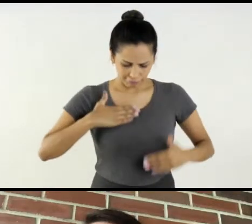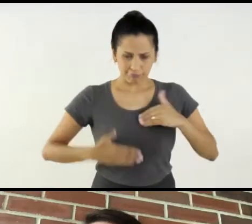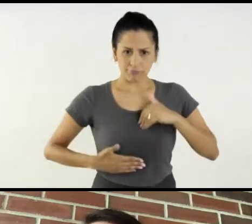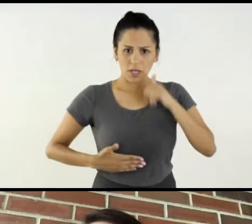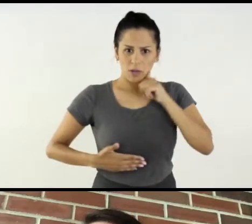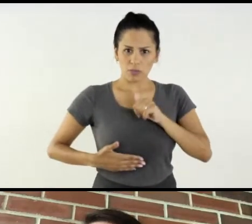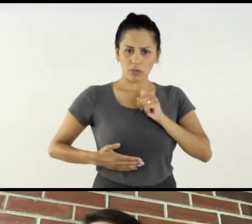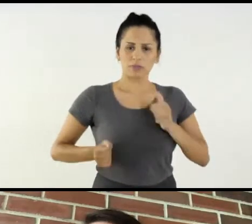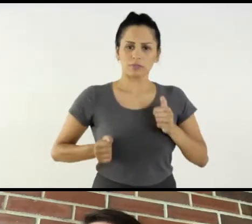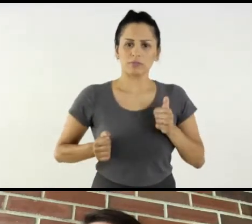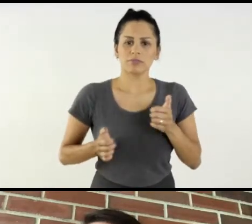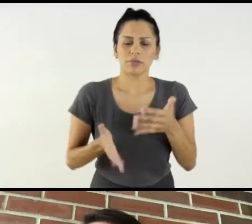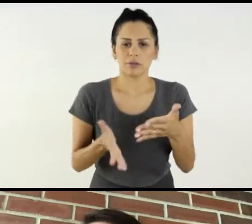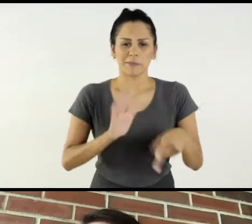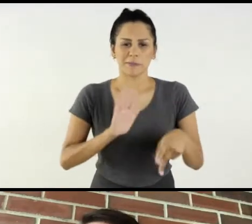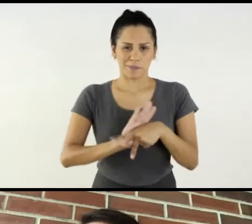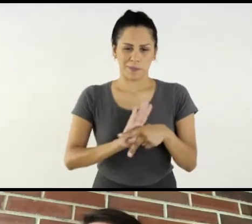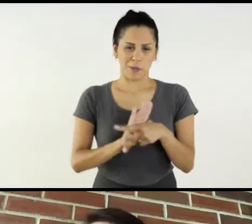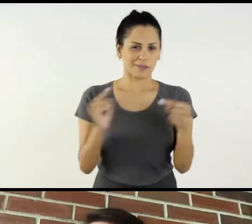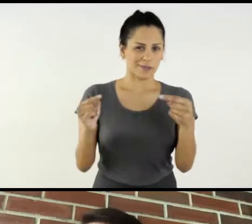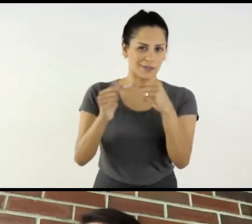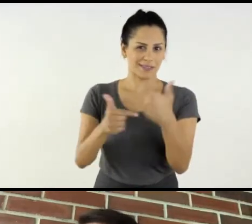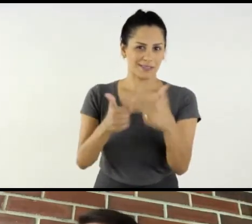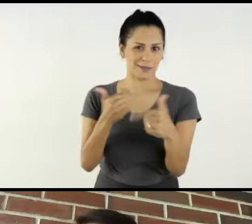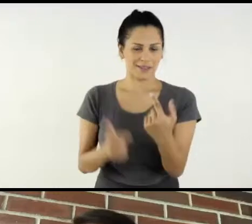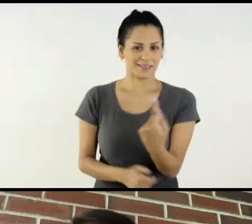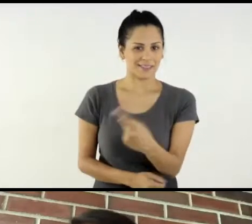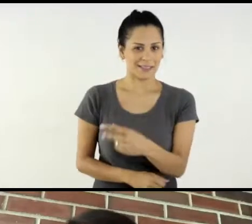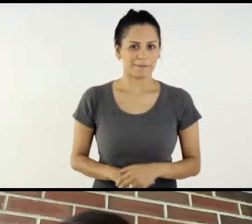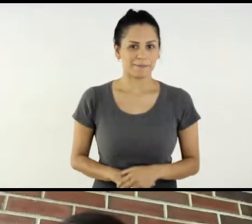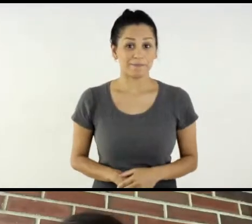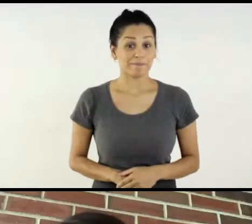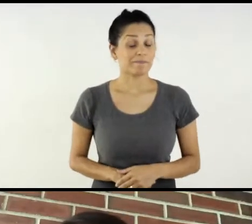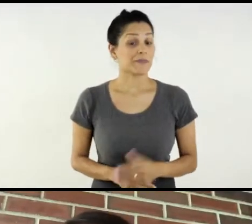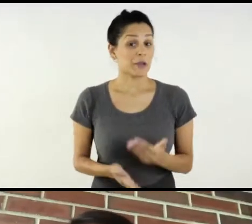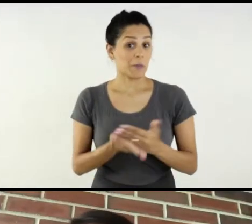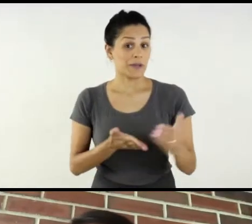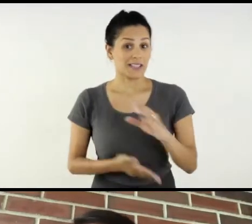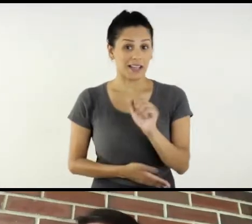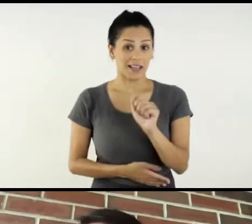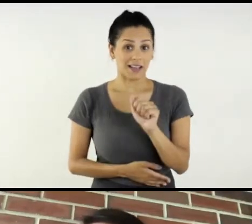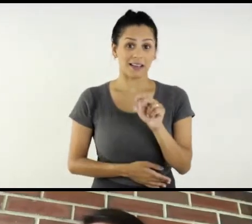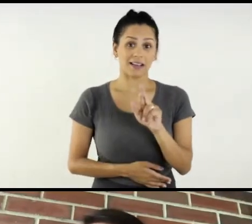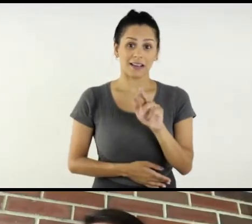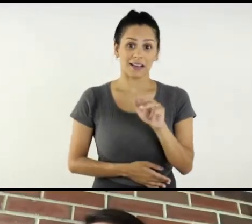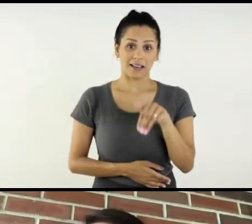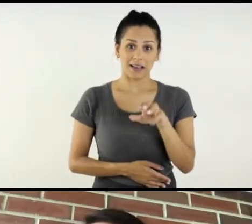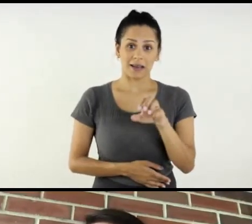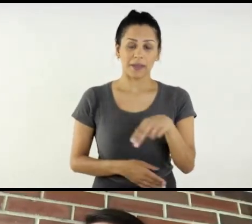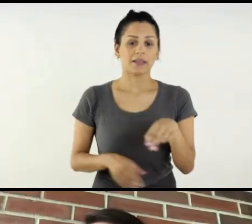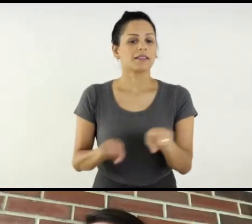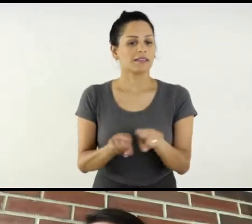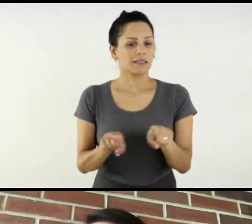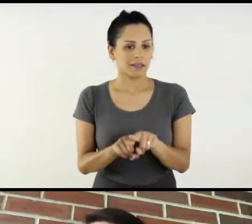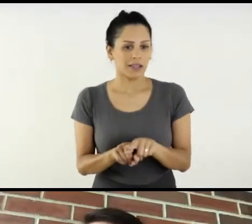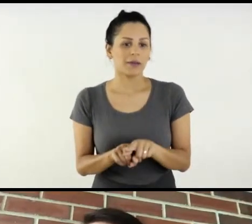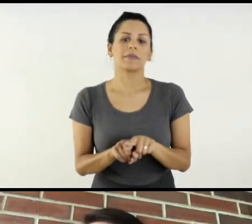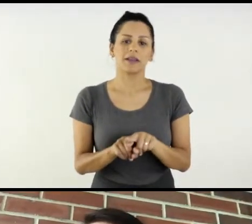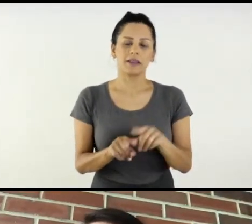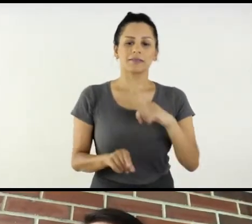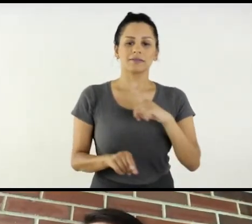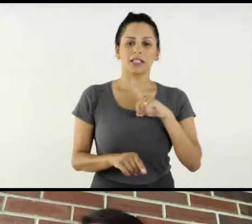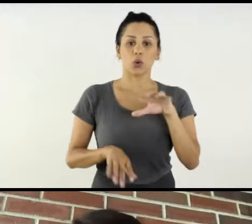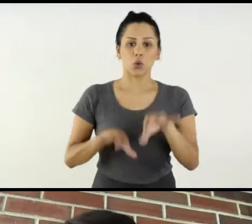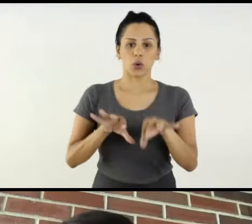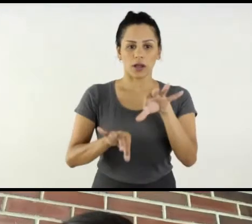constante no trabalho dela. E para conversar com a Carmen, a gente tem o prazer de contar com a curadora sênior de fotografia do Museu de Arte Moderna de Nova York,